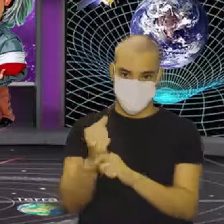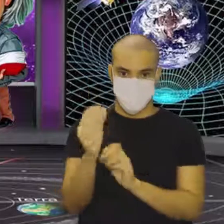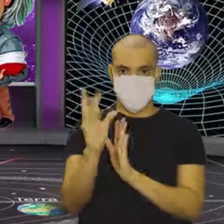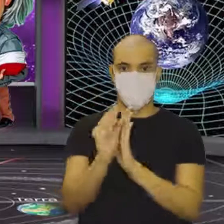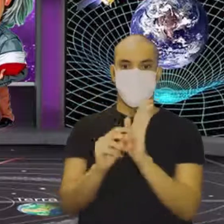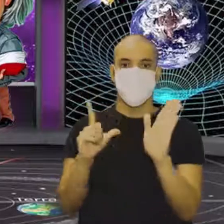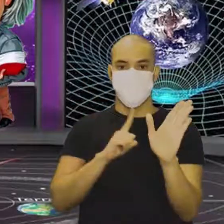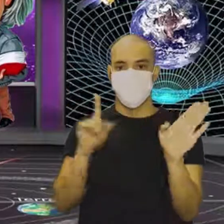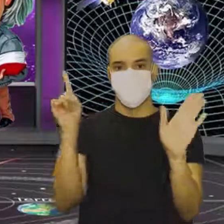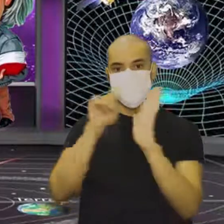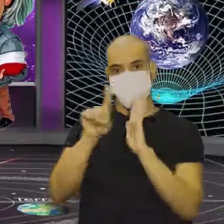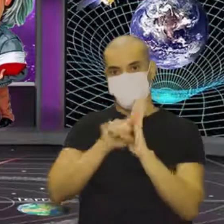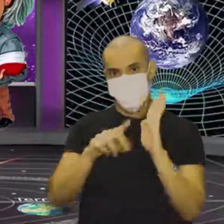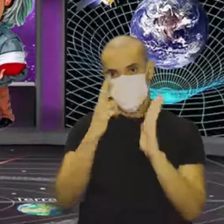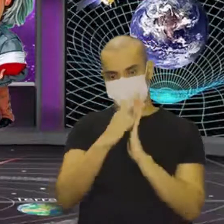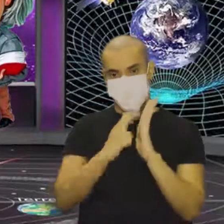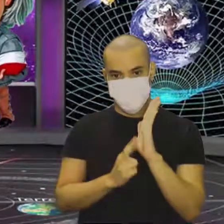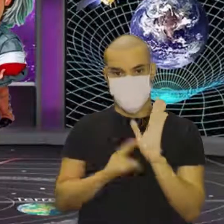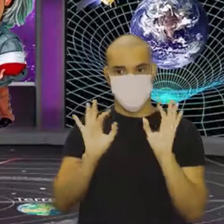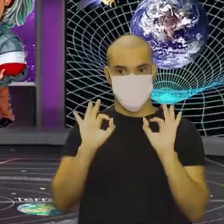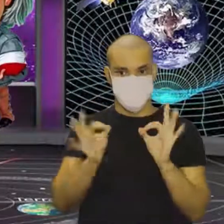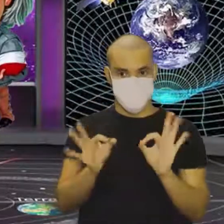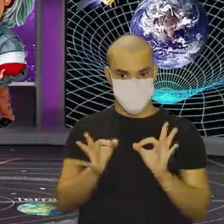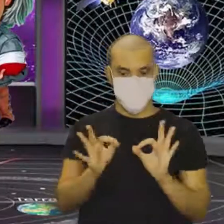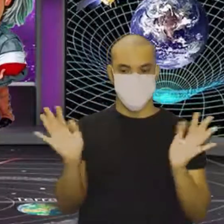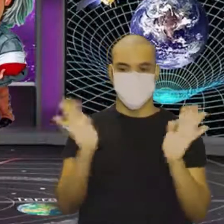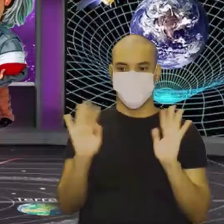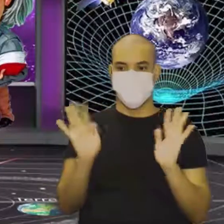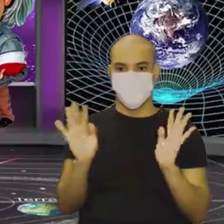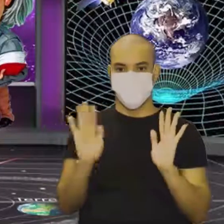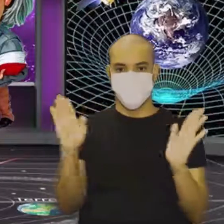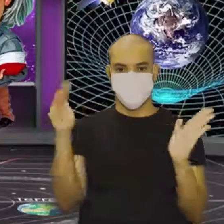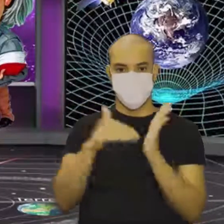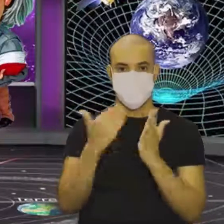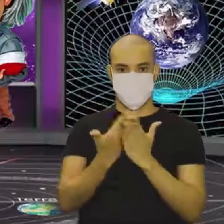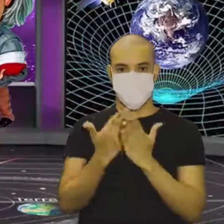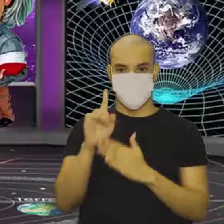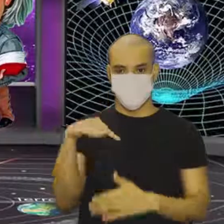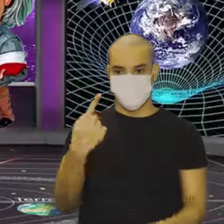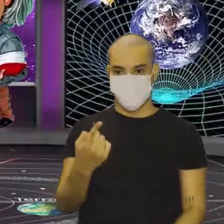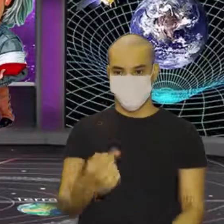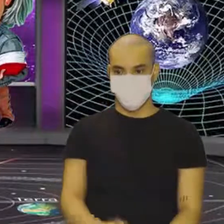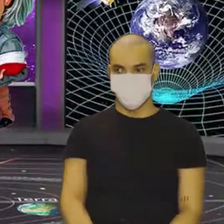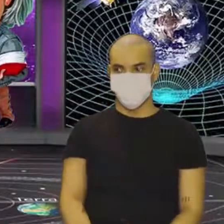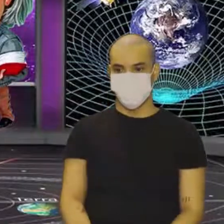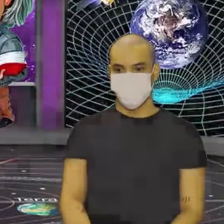de conteúdo e tem também resolução de exercícios para vocês. Tchau, tchau, até a próxima!